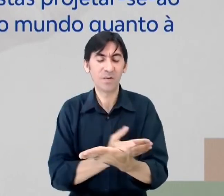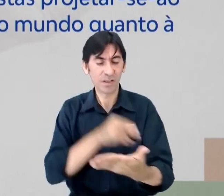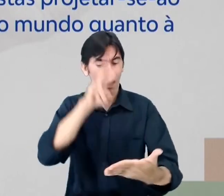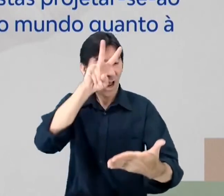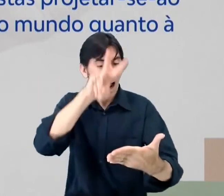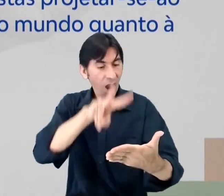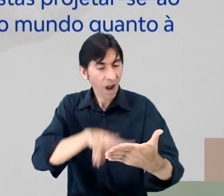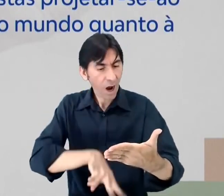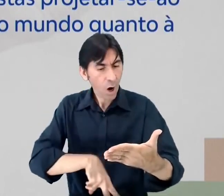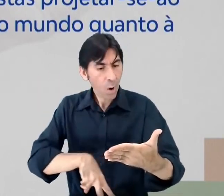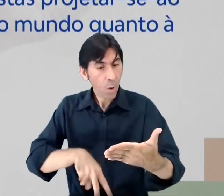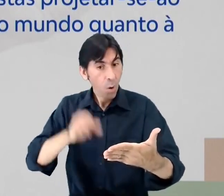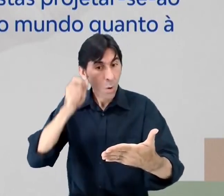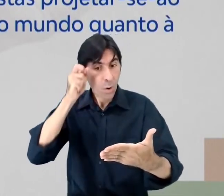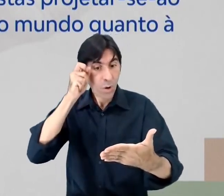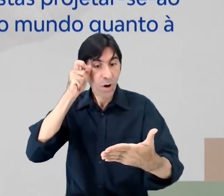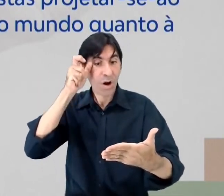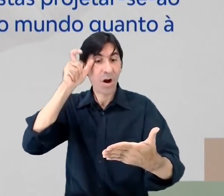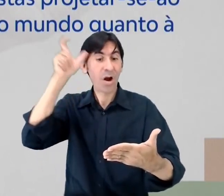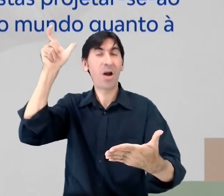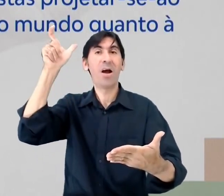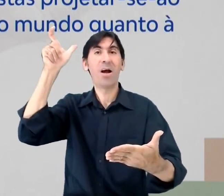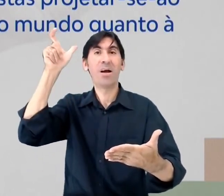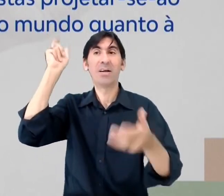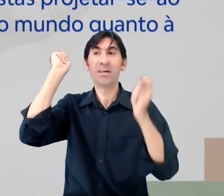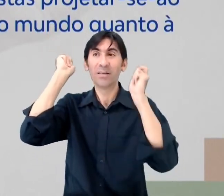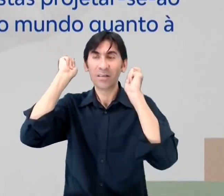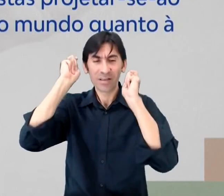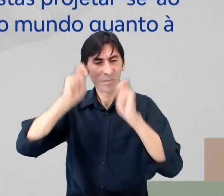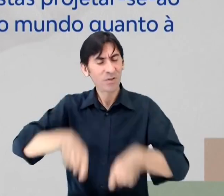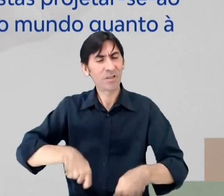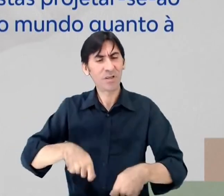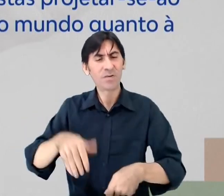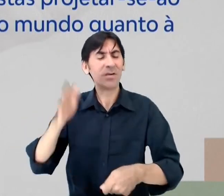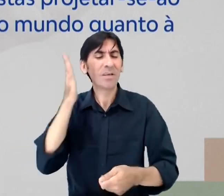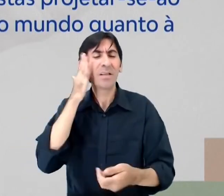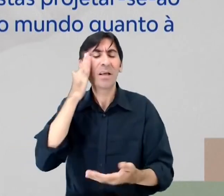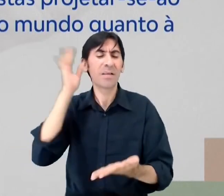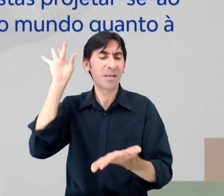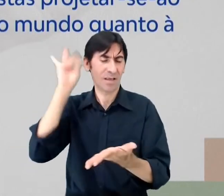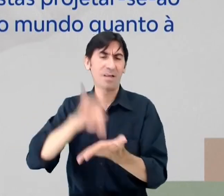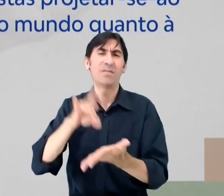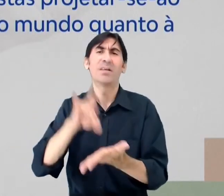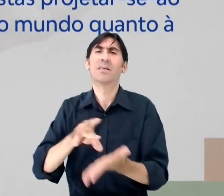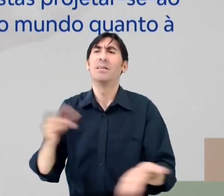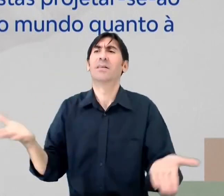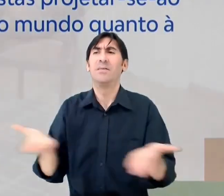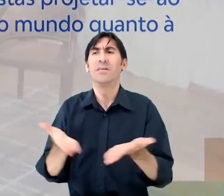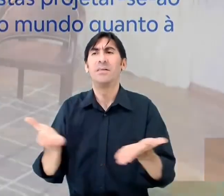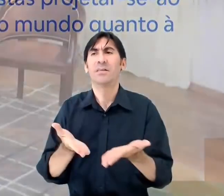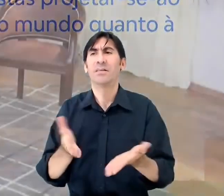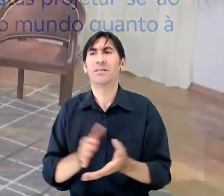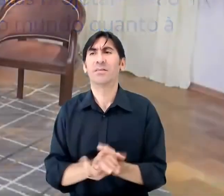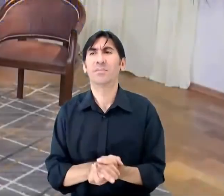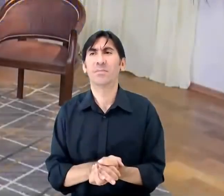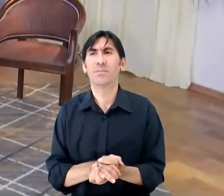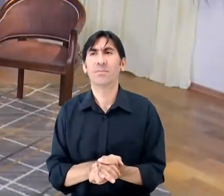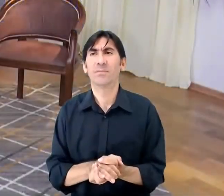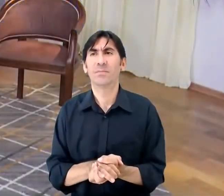luz que iluminarão o mundo quanto à verdade presente.